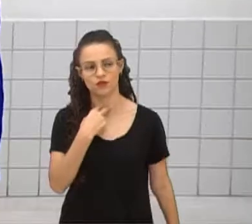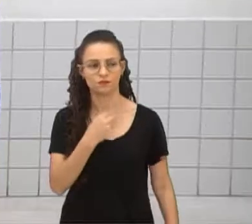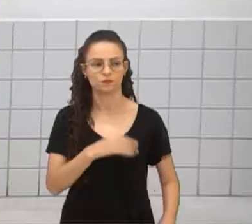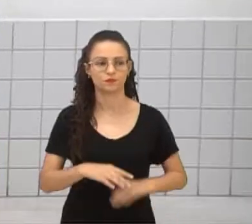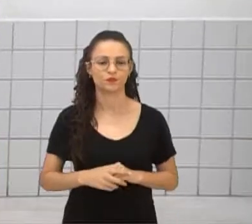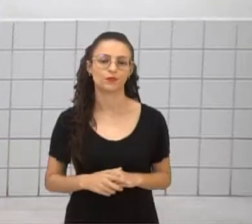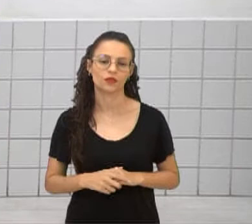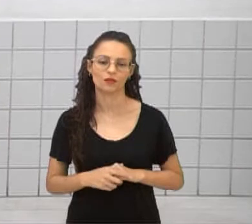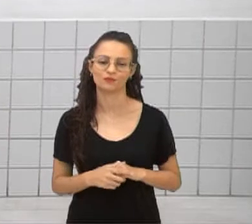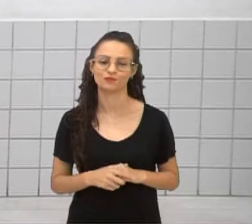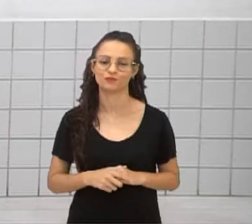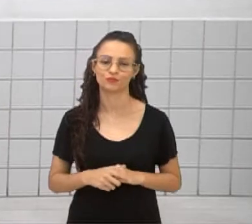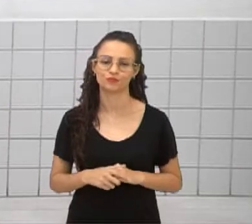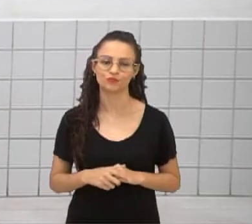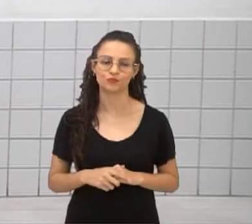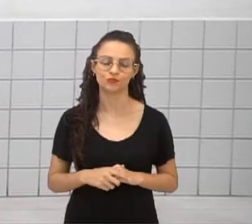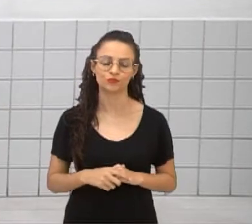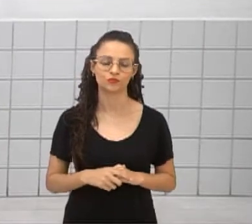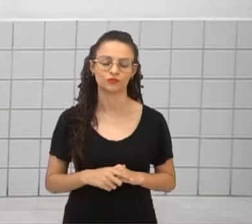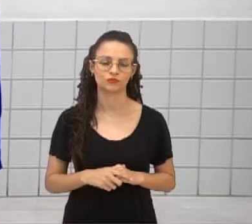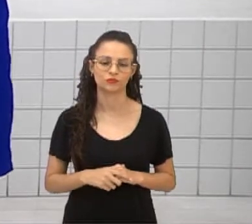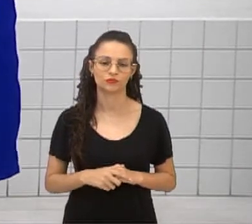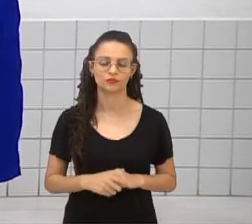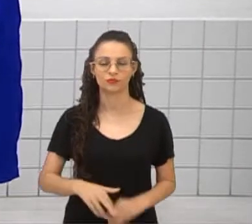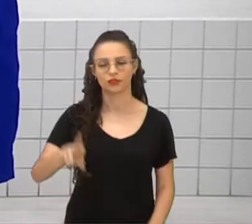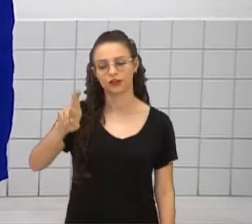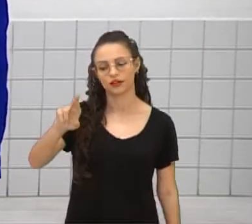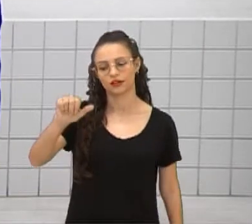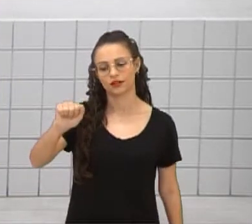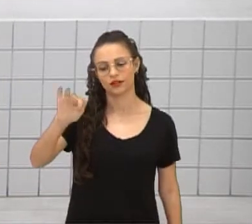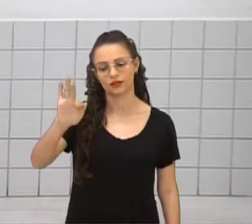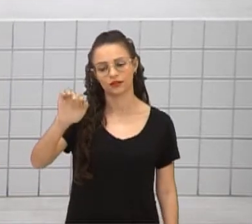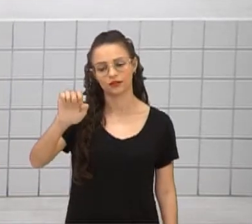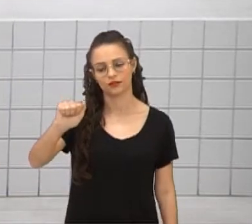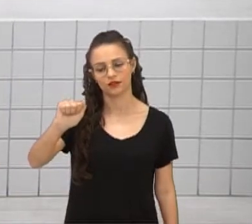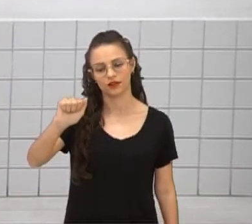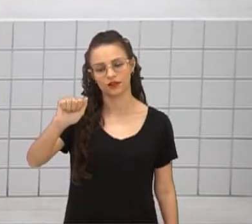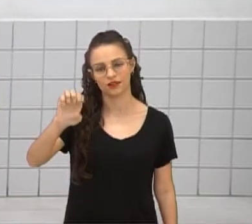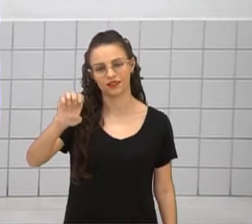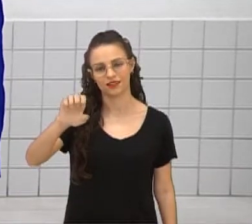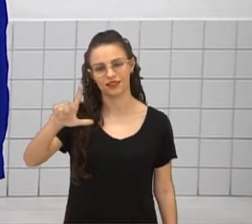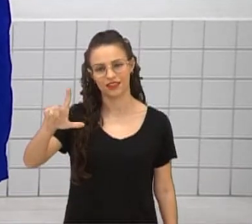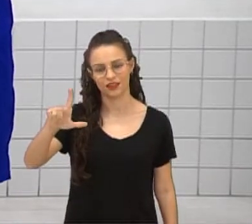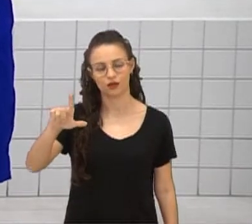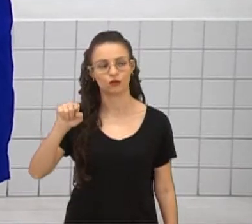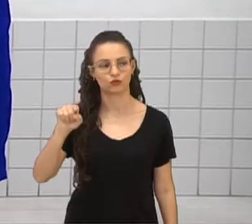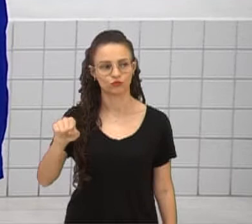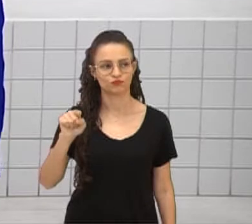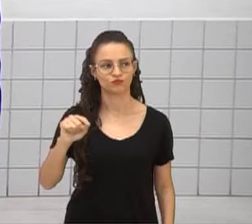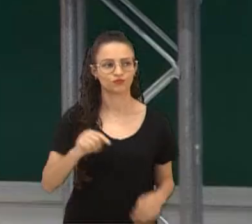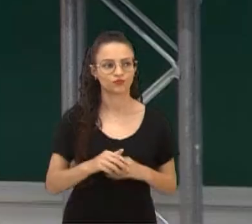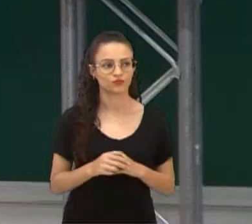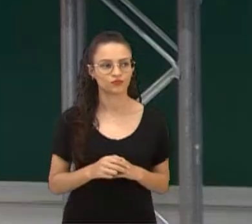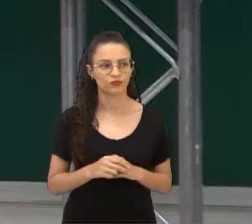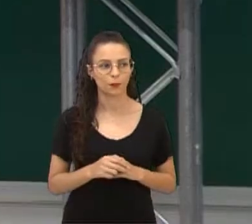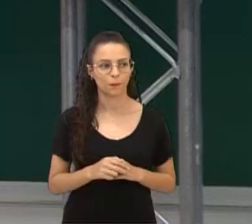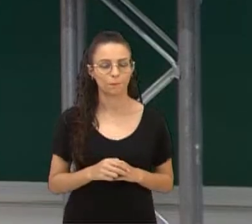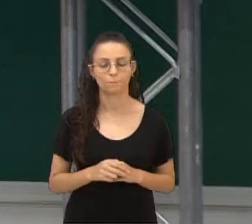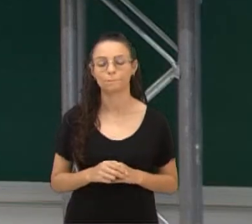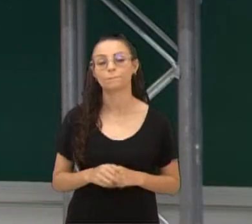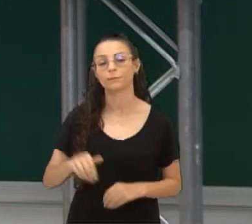tem mais aí Fischer que tem o Rafael Emílio Menezes colete a very good